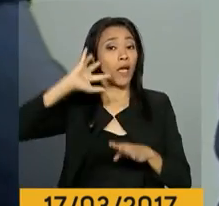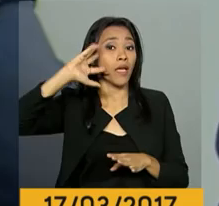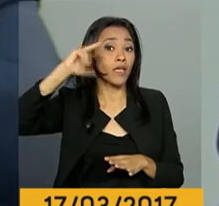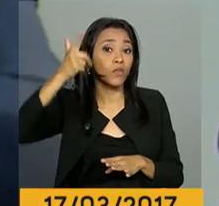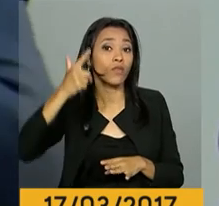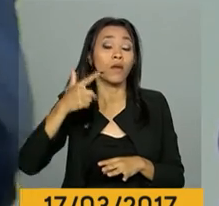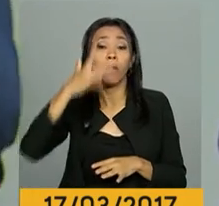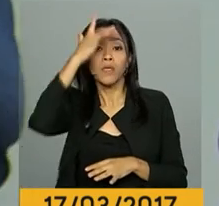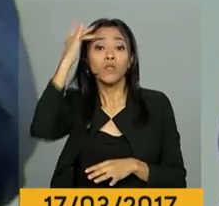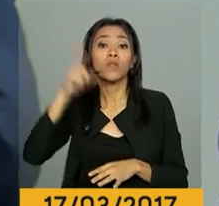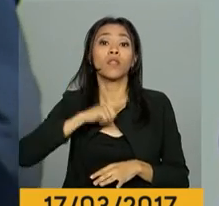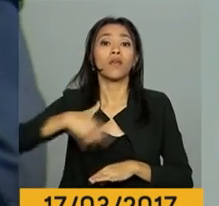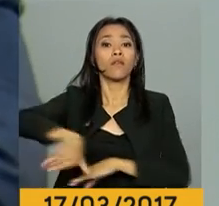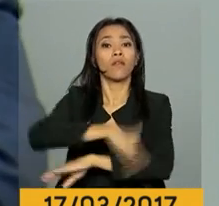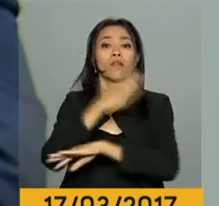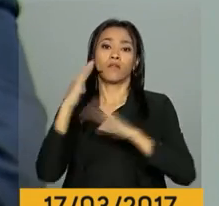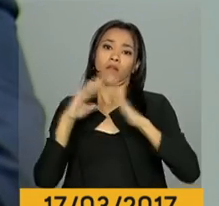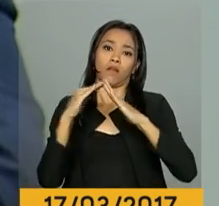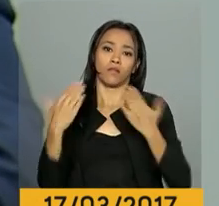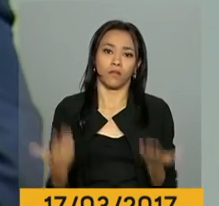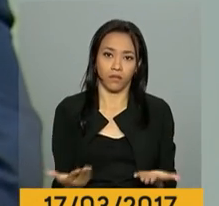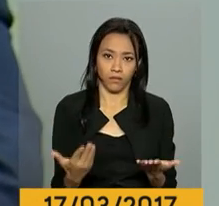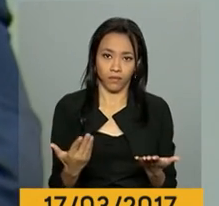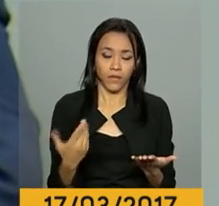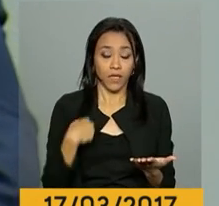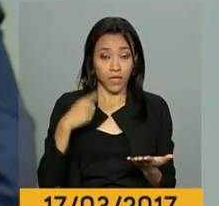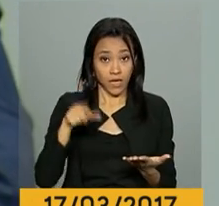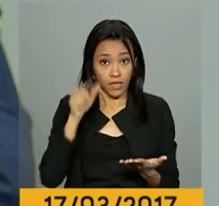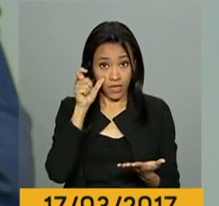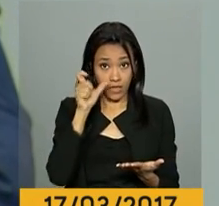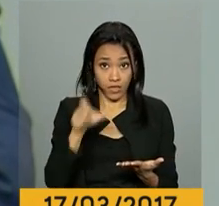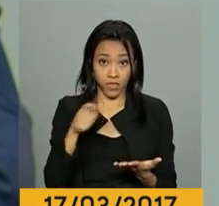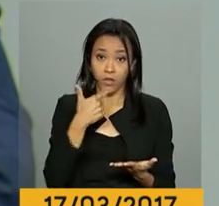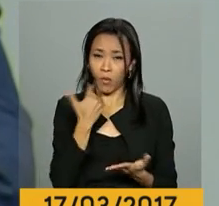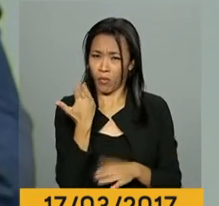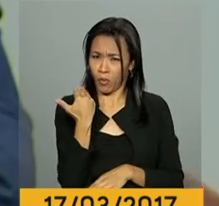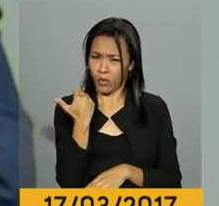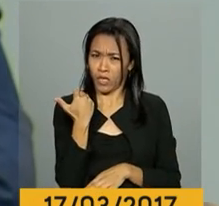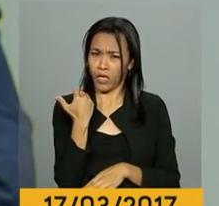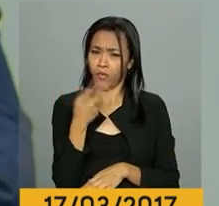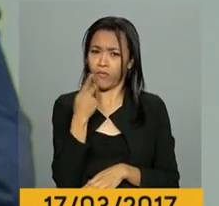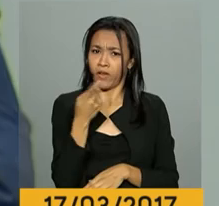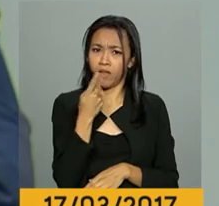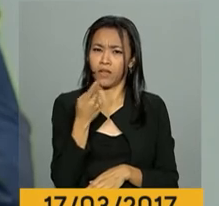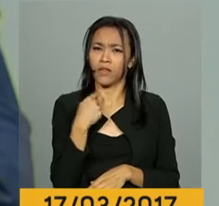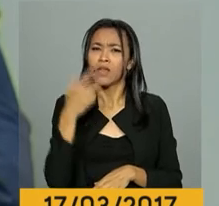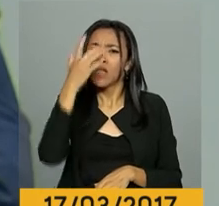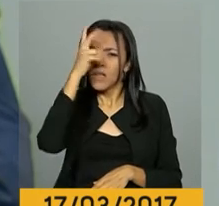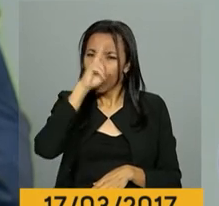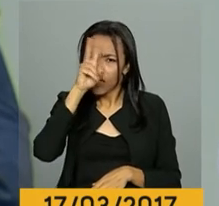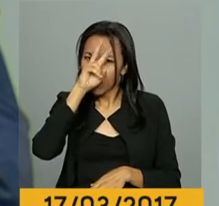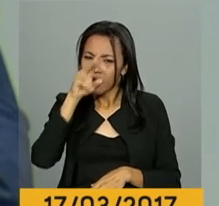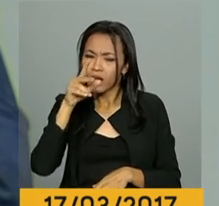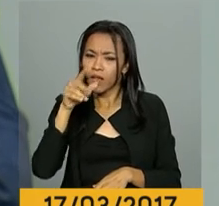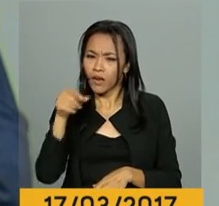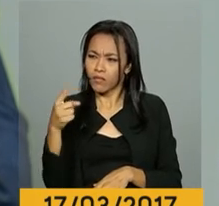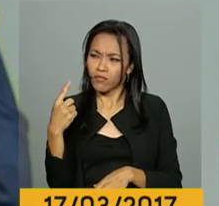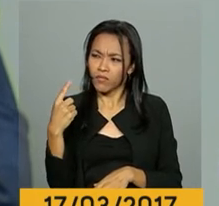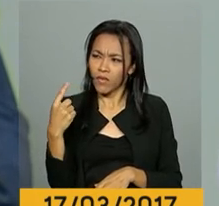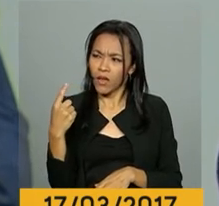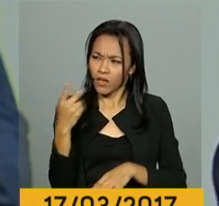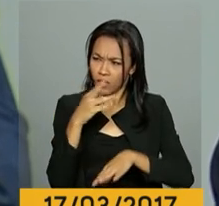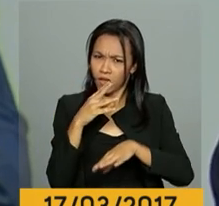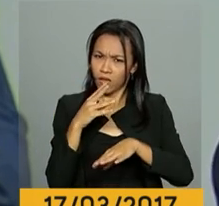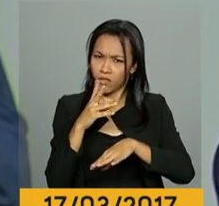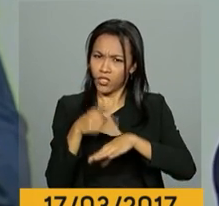endereço para as pessoas, não é? E interessante, há pouco tempo, falando com aquele pessoal que você levou lá, de Roraima, você